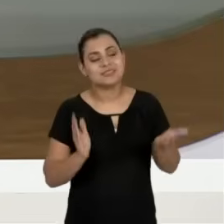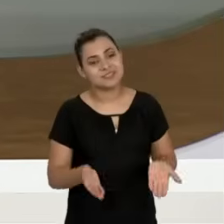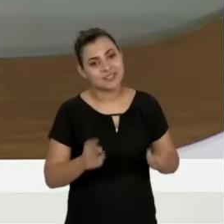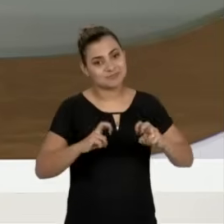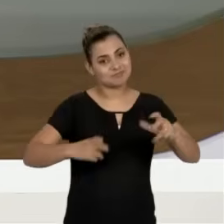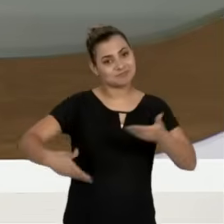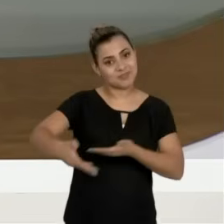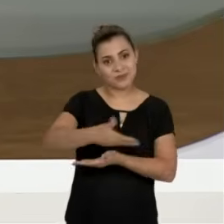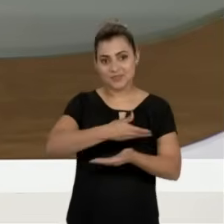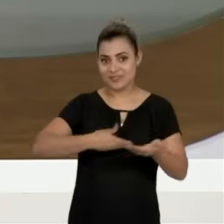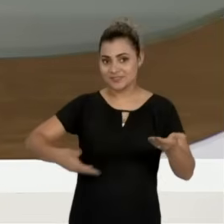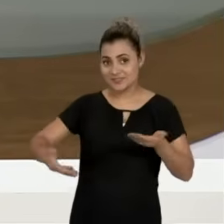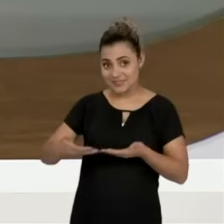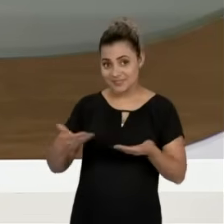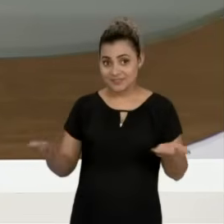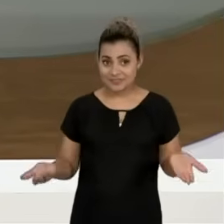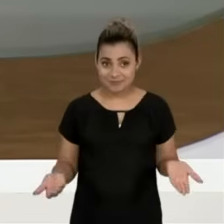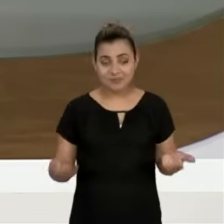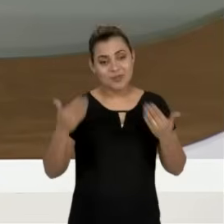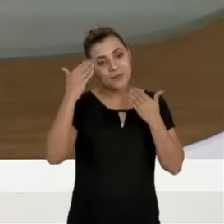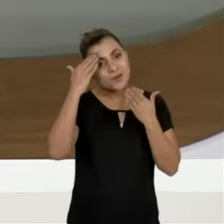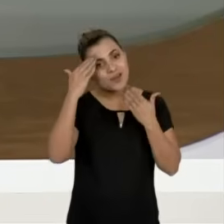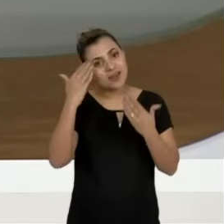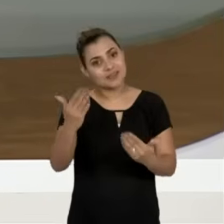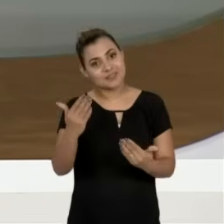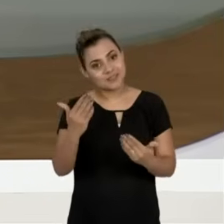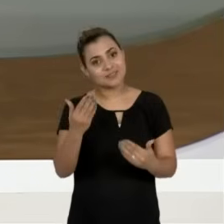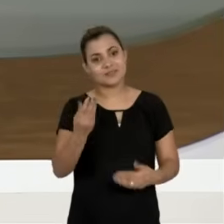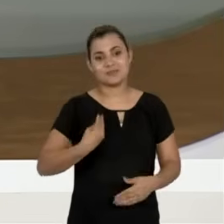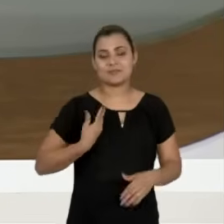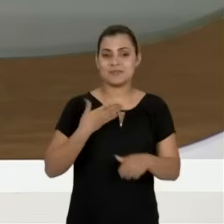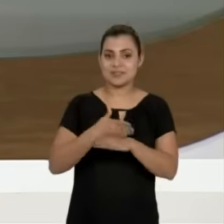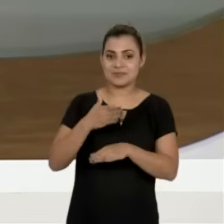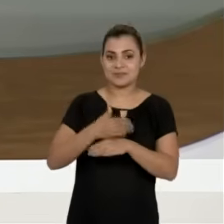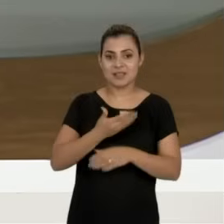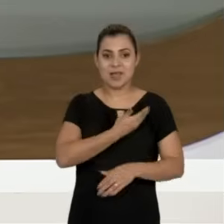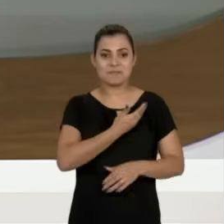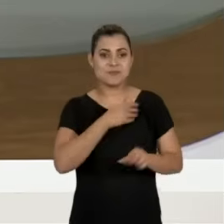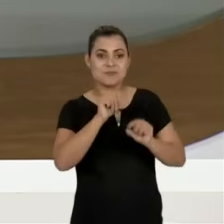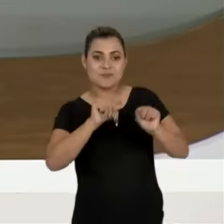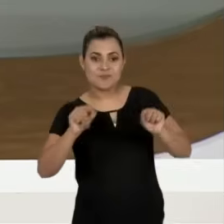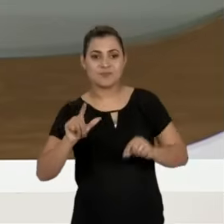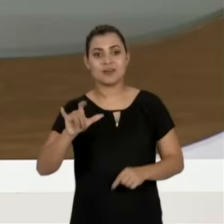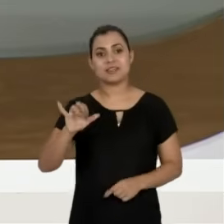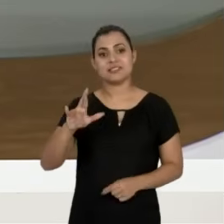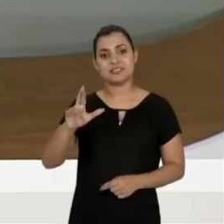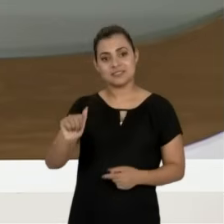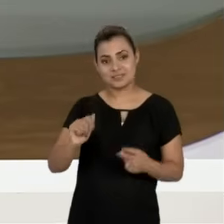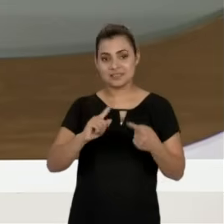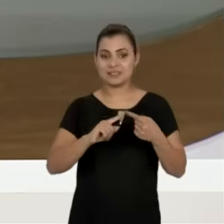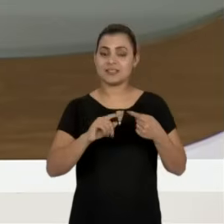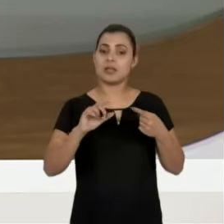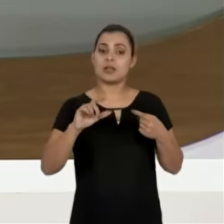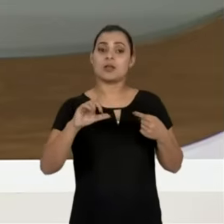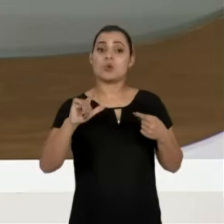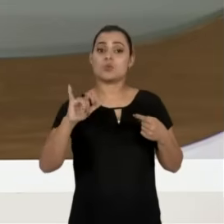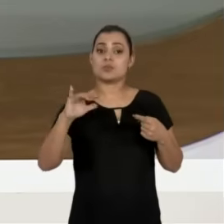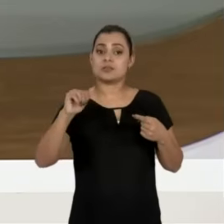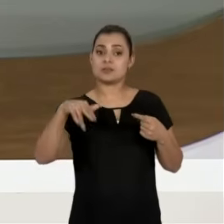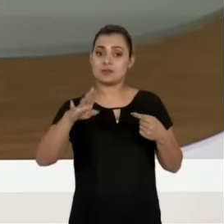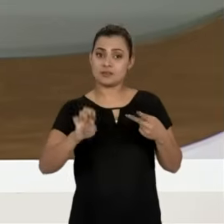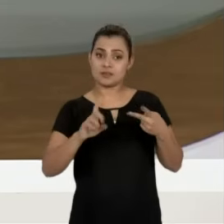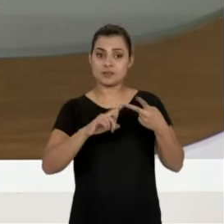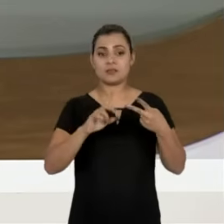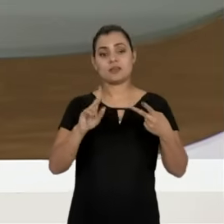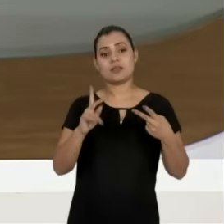desta edição do Roda Viva. Eu agradeço muitíssimo a participação dos meus colegas, Letícia Mori, da Luciana Garbim,